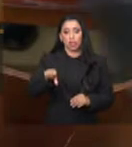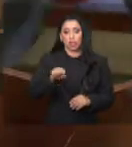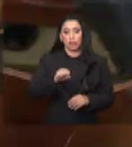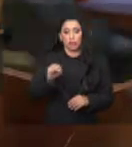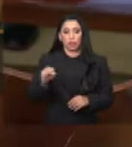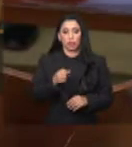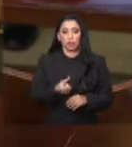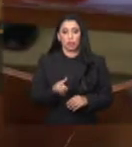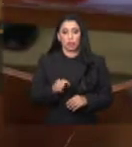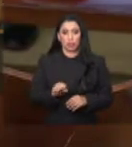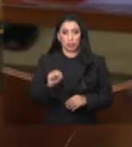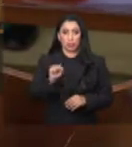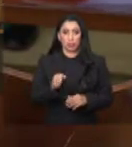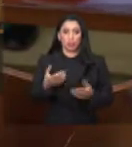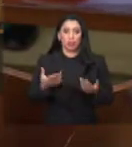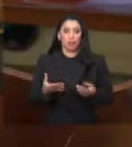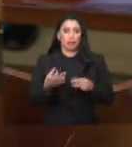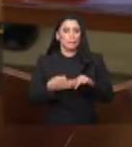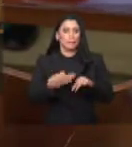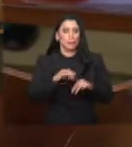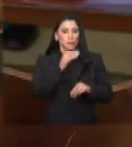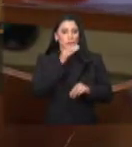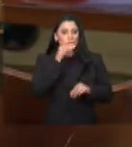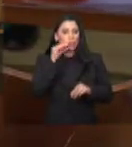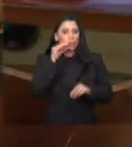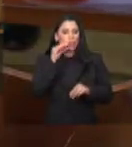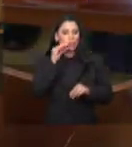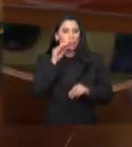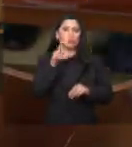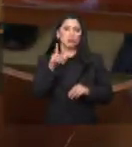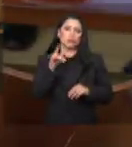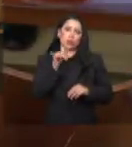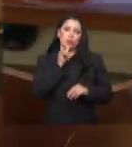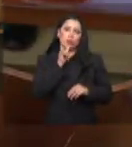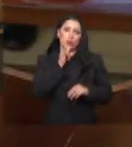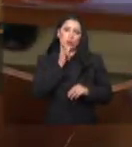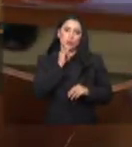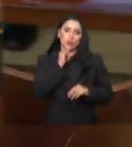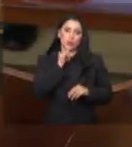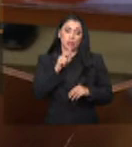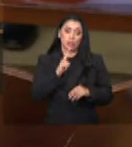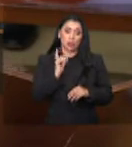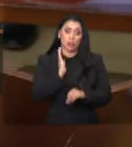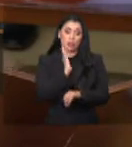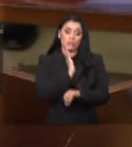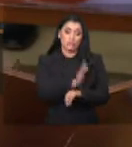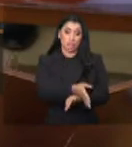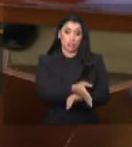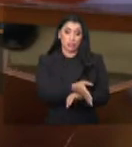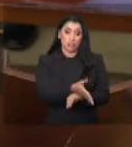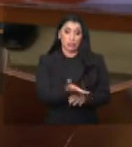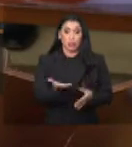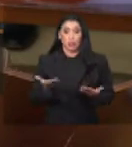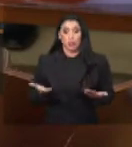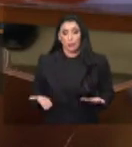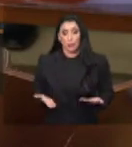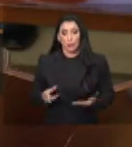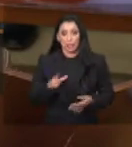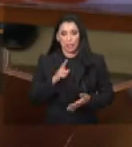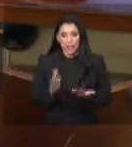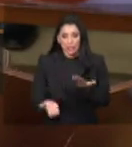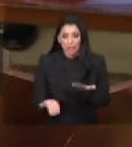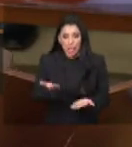9868 Ministro Celso inclusive não dá do caso que acabou ficando vencido chegou a dizer tem que ter